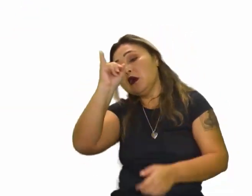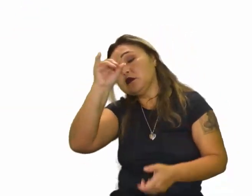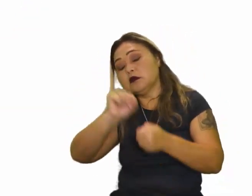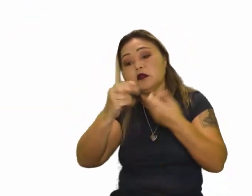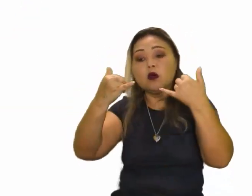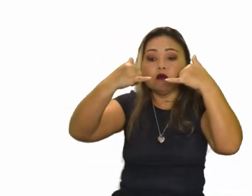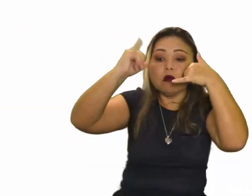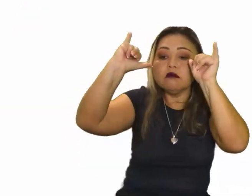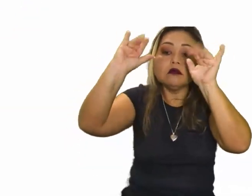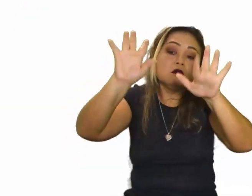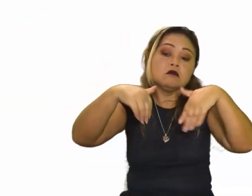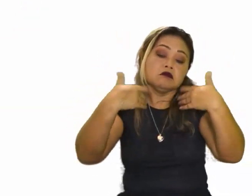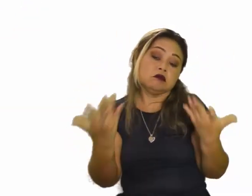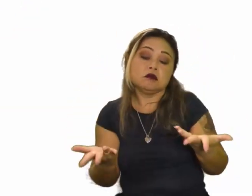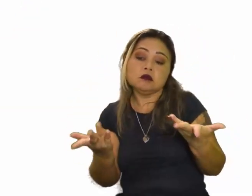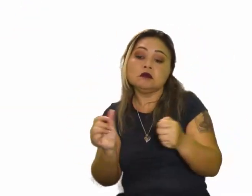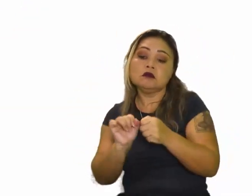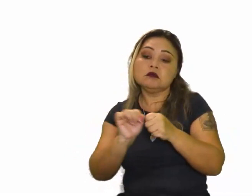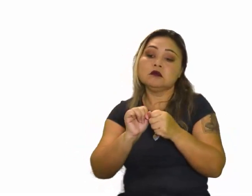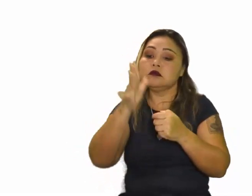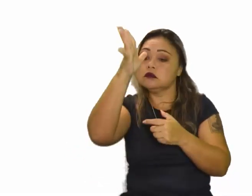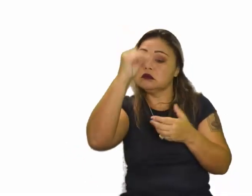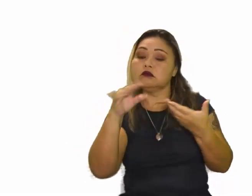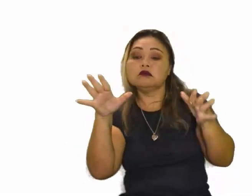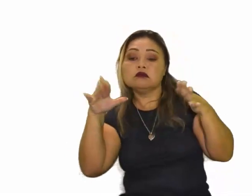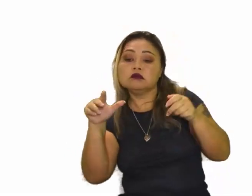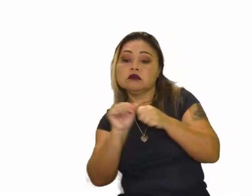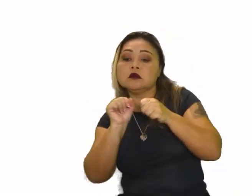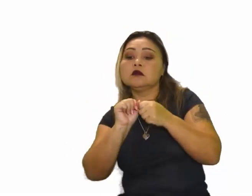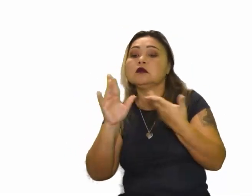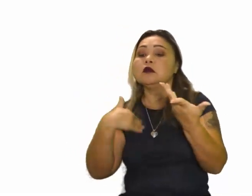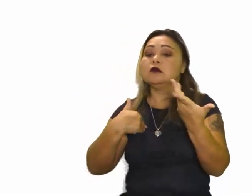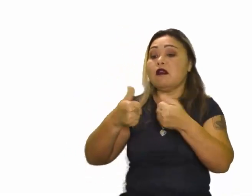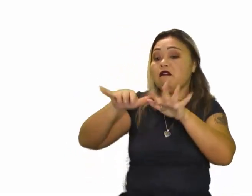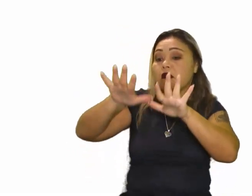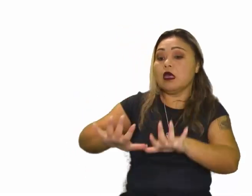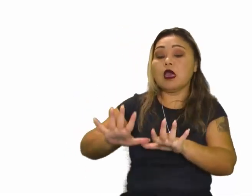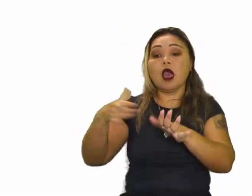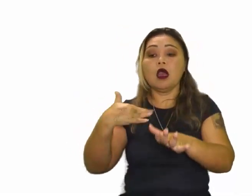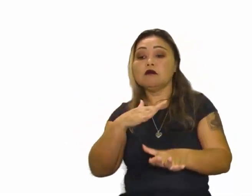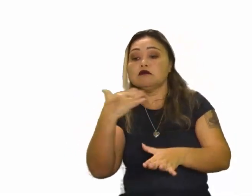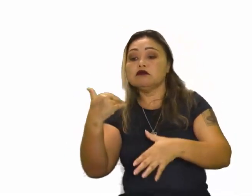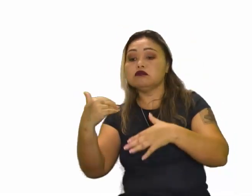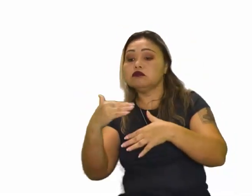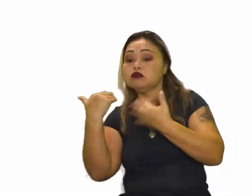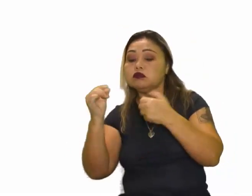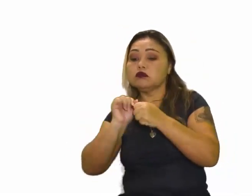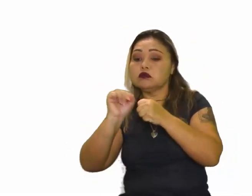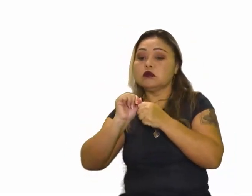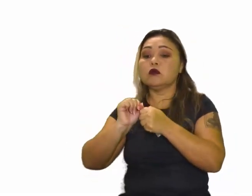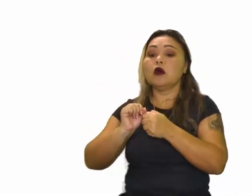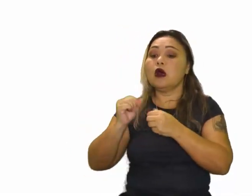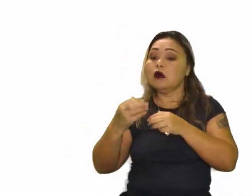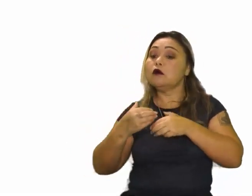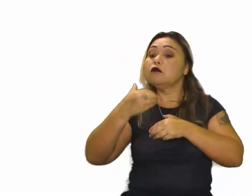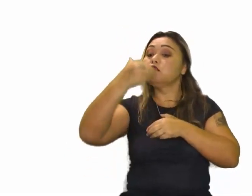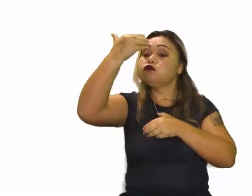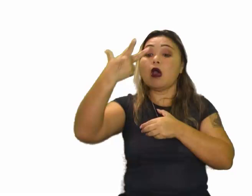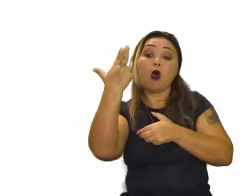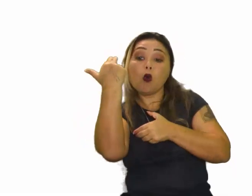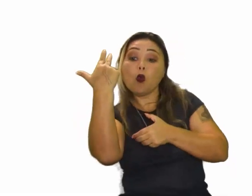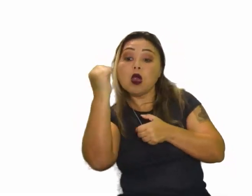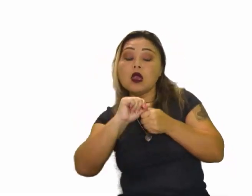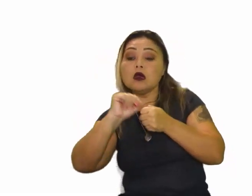suíno, do aviário de postura, de corte, da produção de avestruz, de